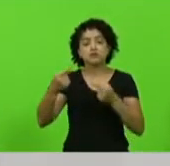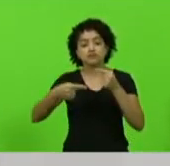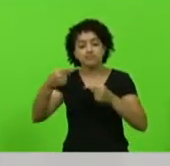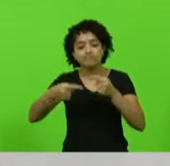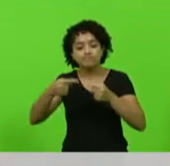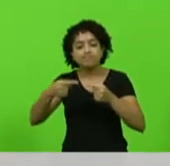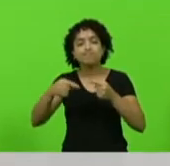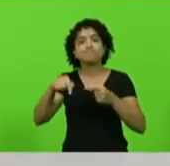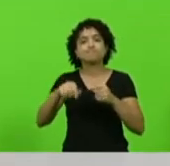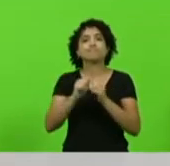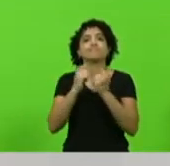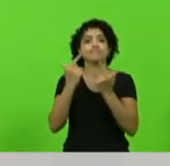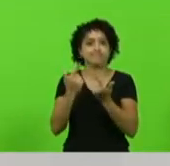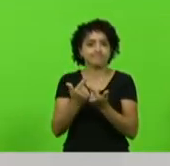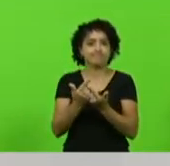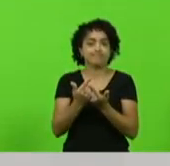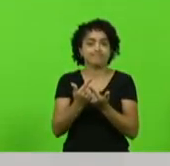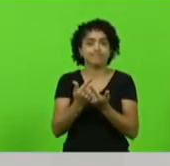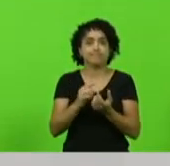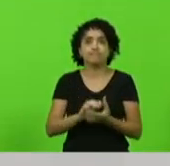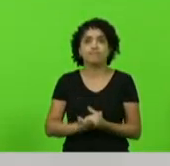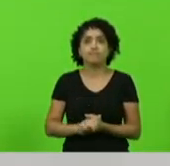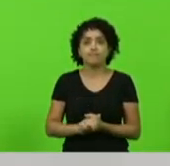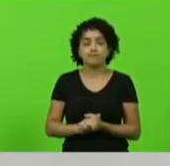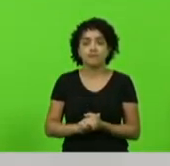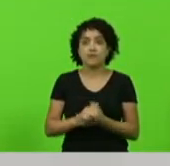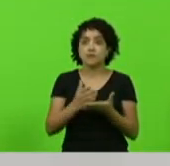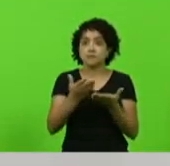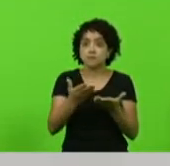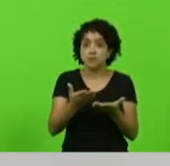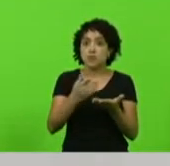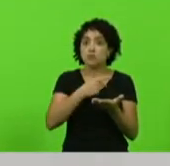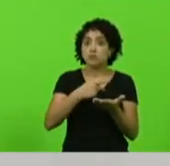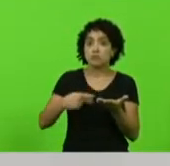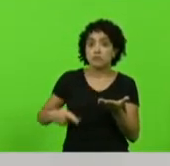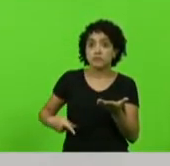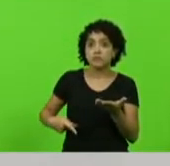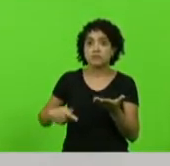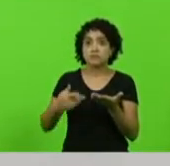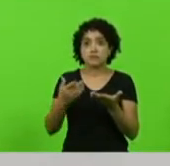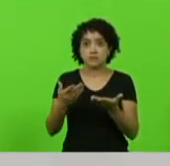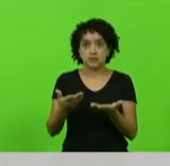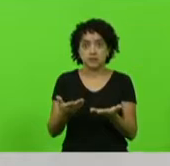Assembleia Legislativa. Senhor presidente, eu tenho